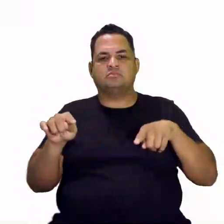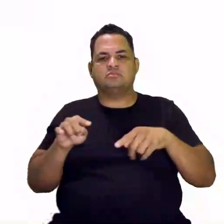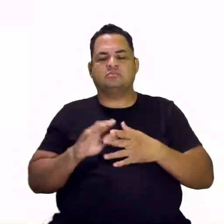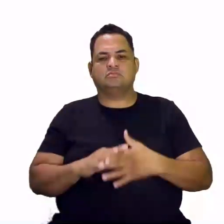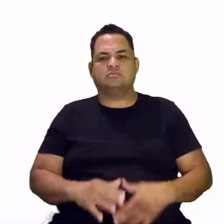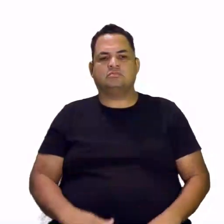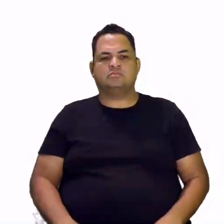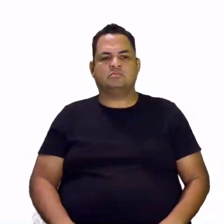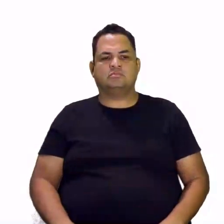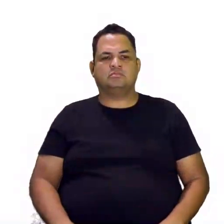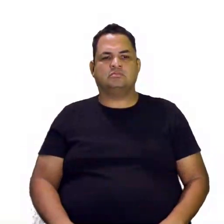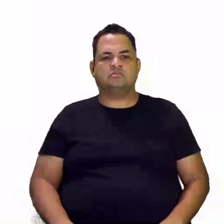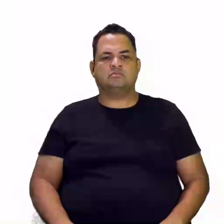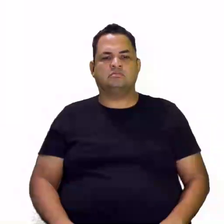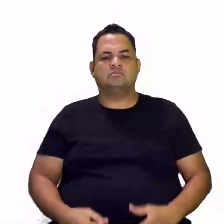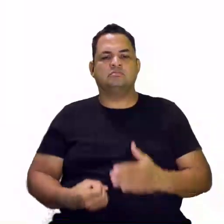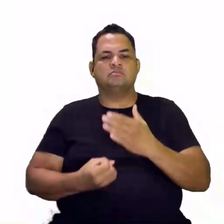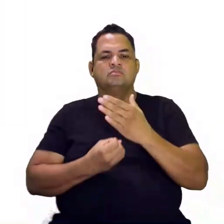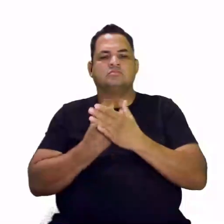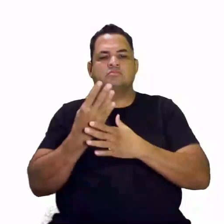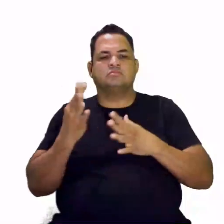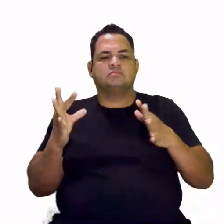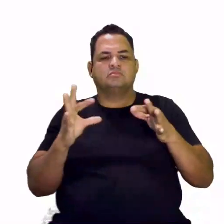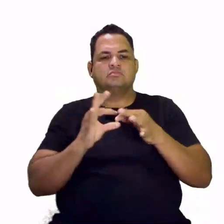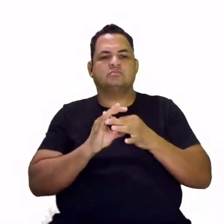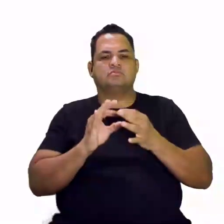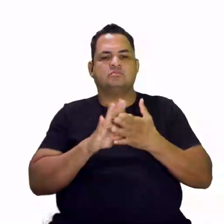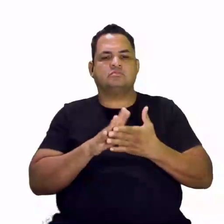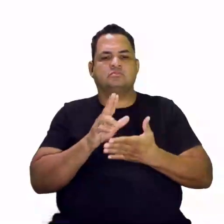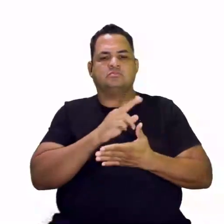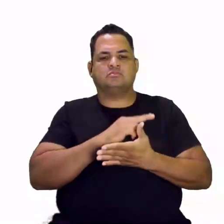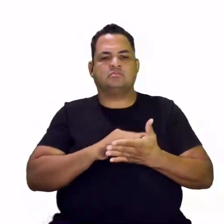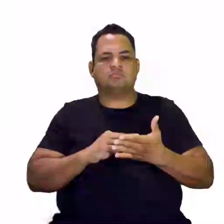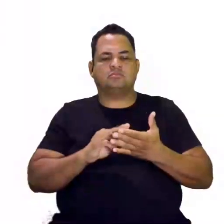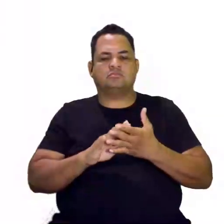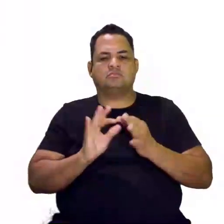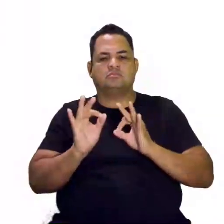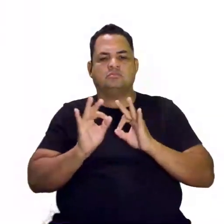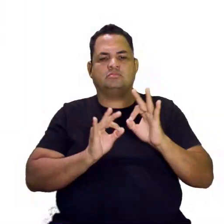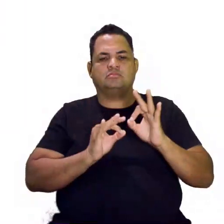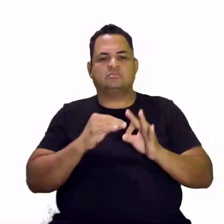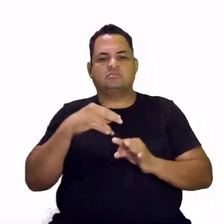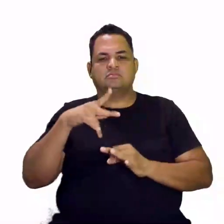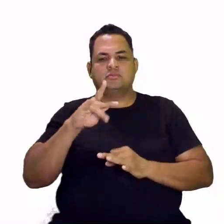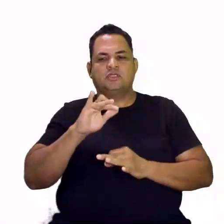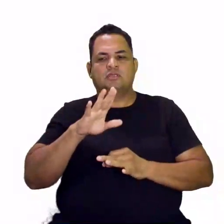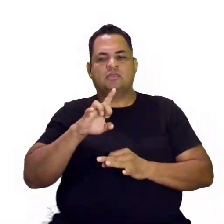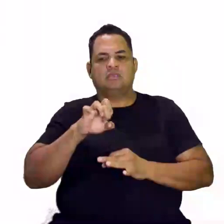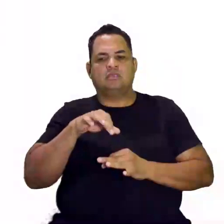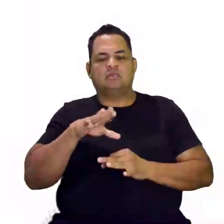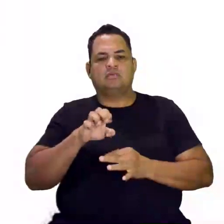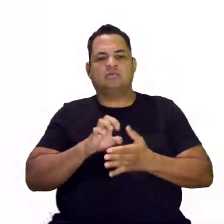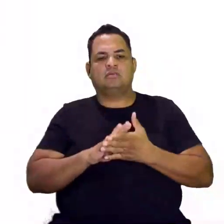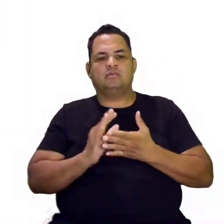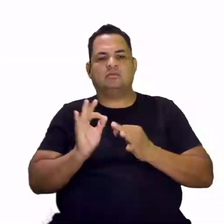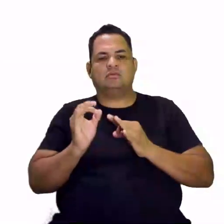bom? Sua origem está associada ao englobamento de um procarionte